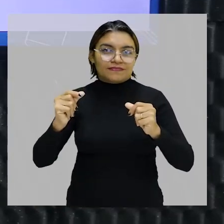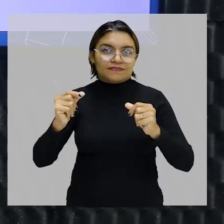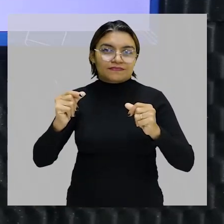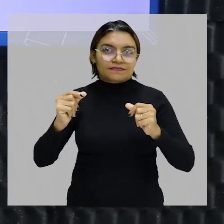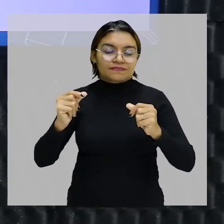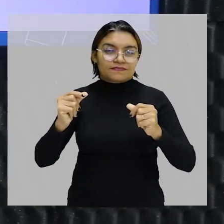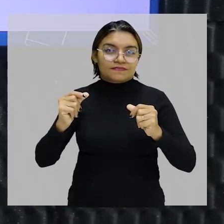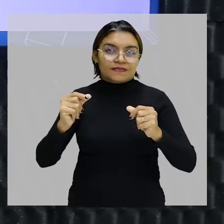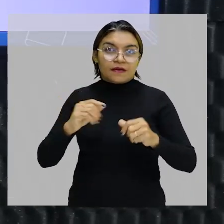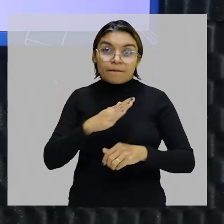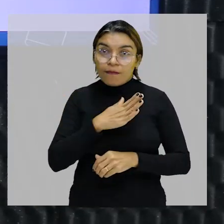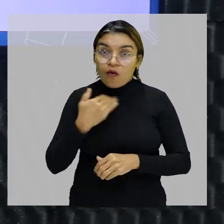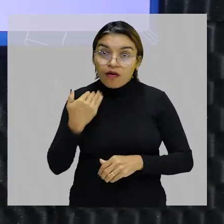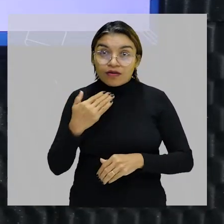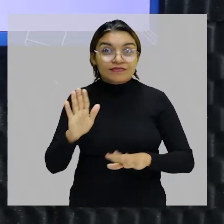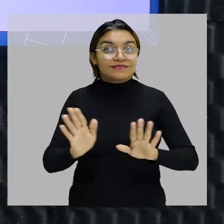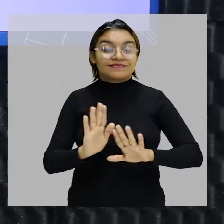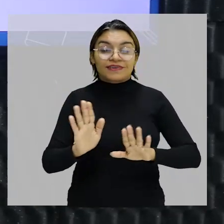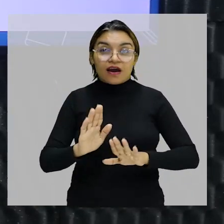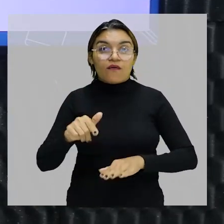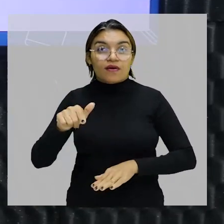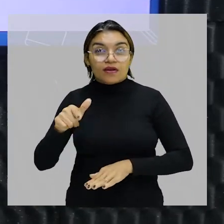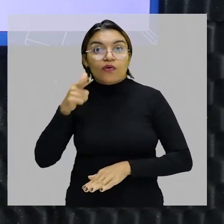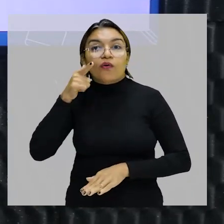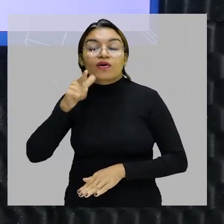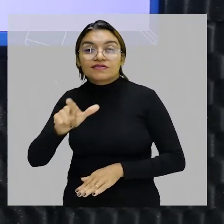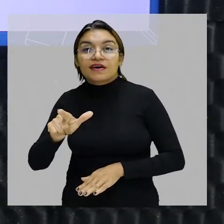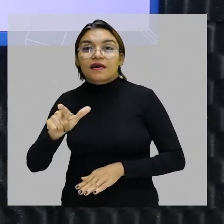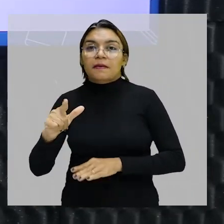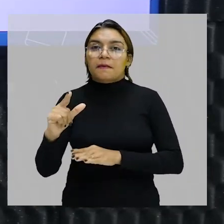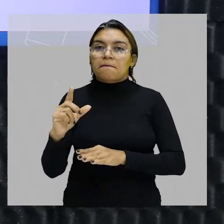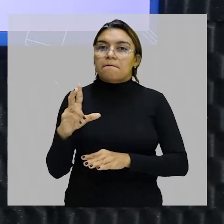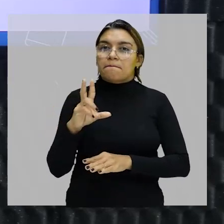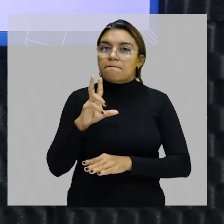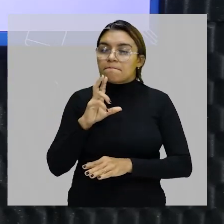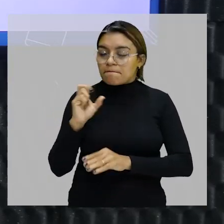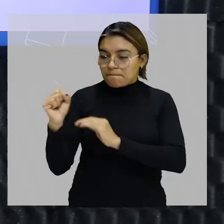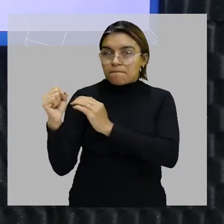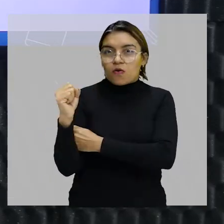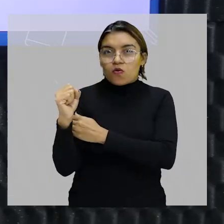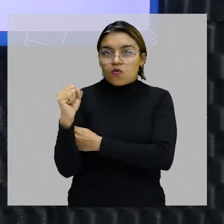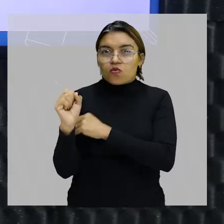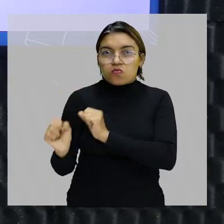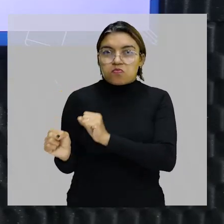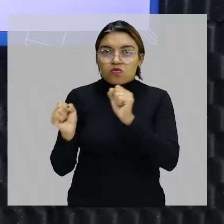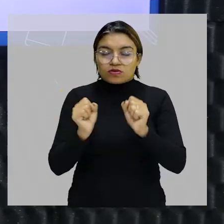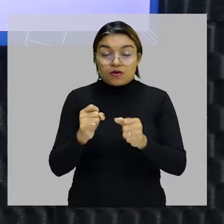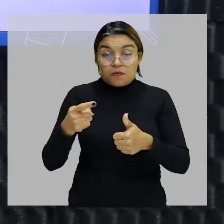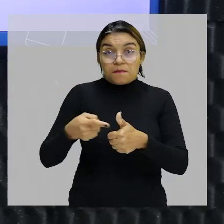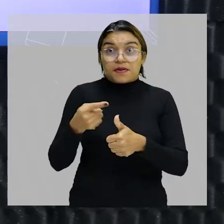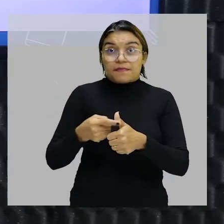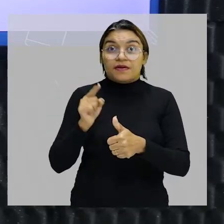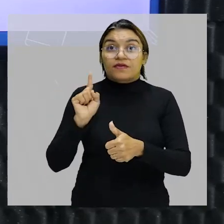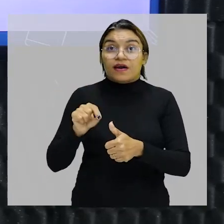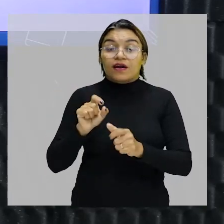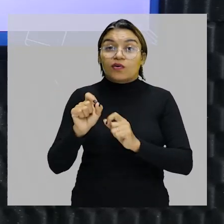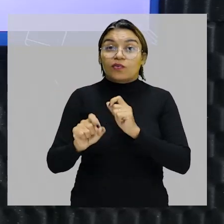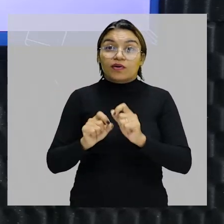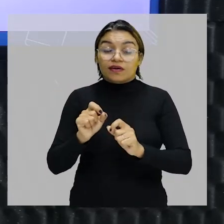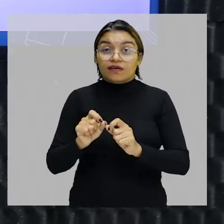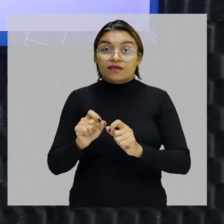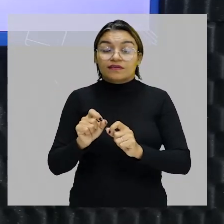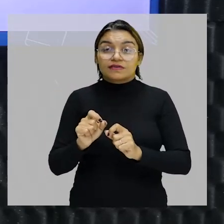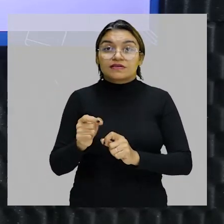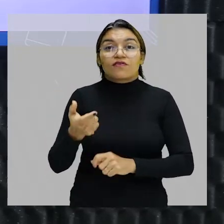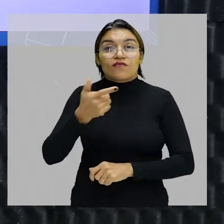morrer, Osterman ganha vastos poderes. O primeiro, né, dos quais foi da